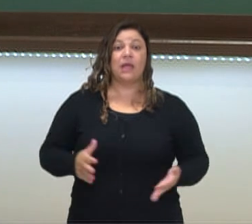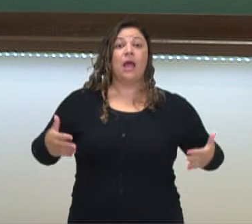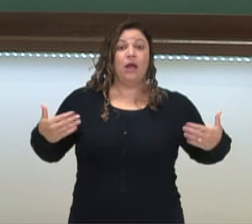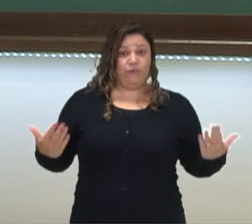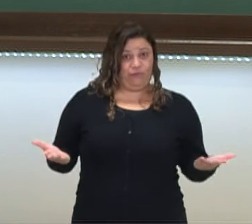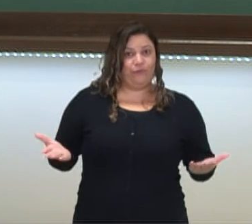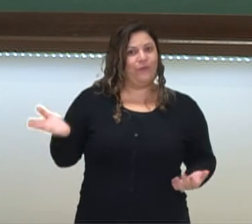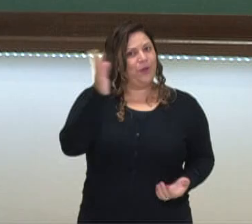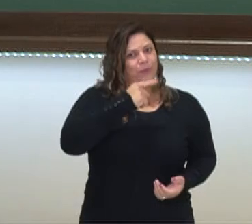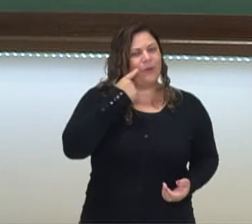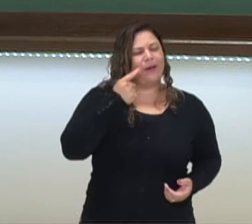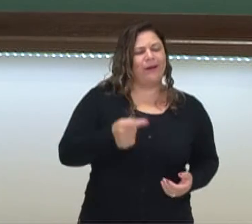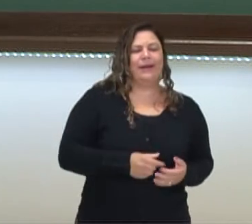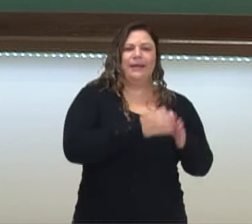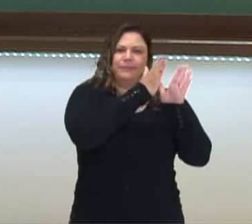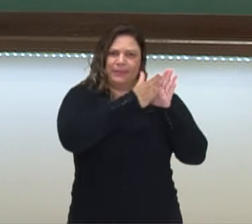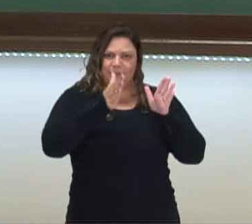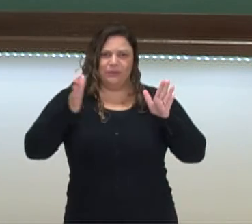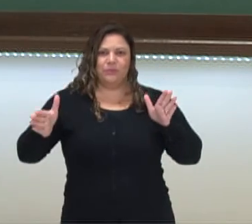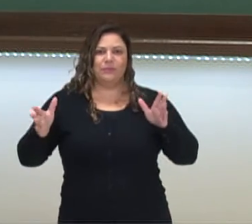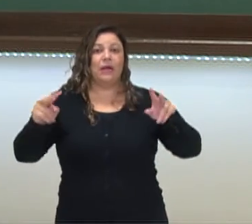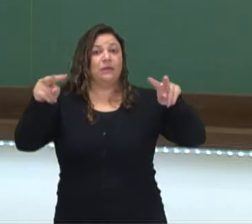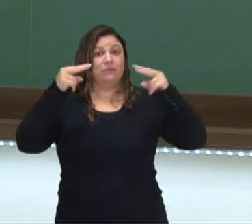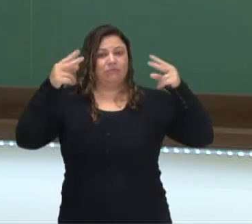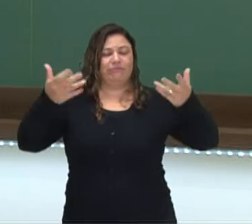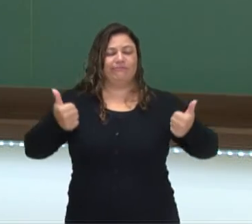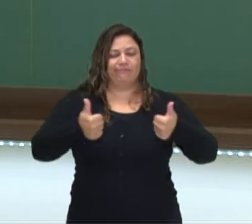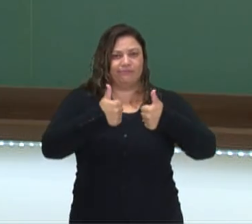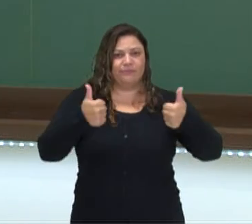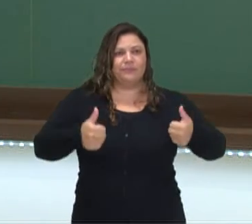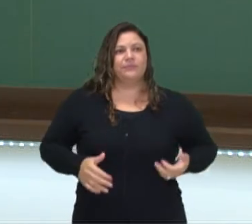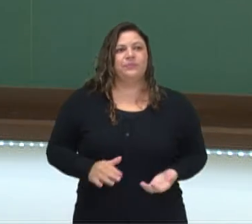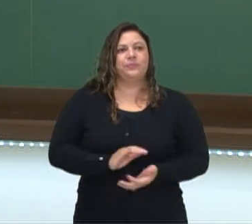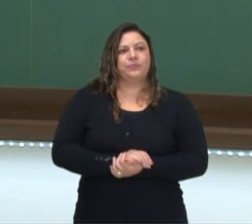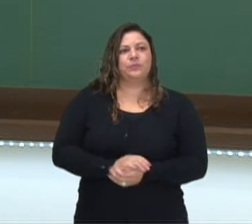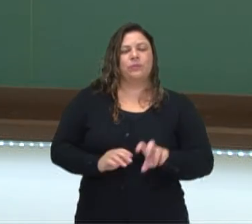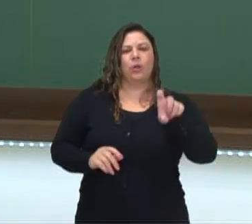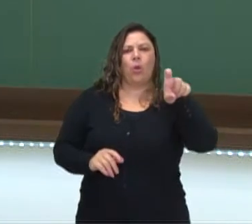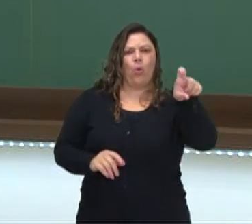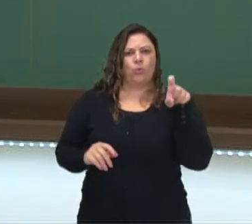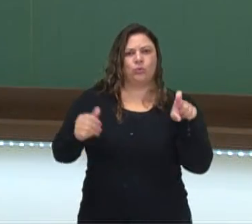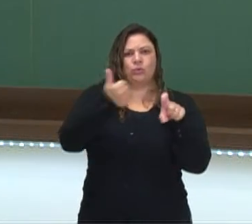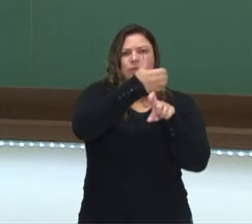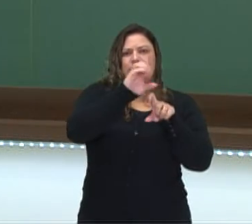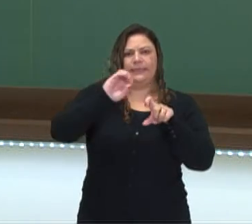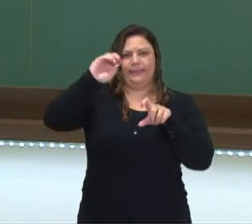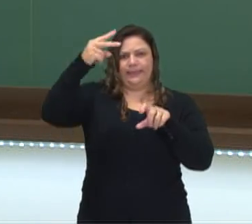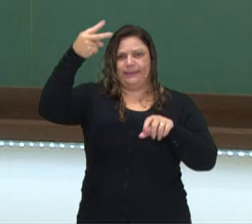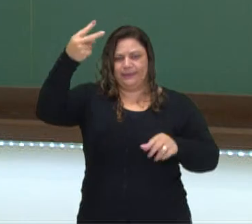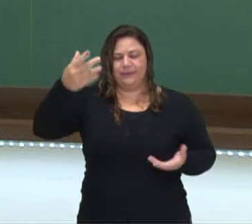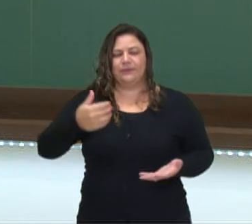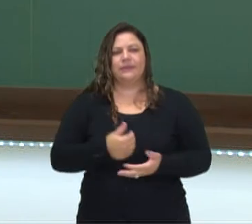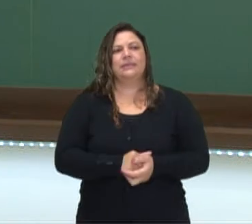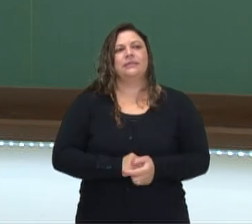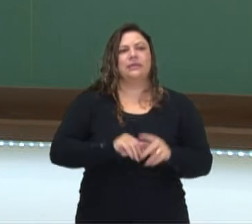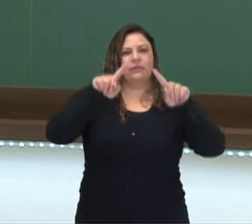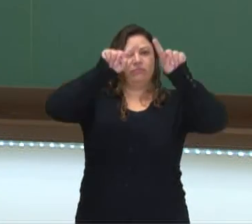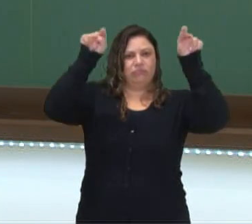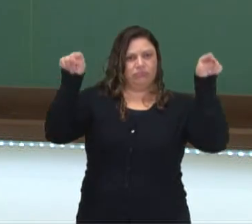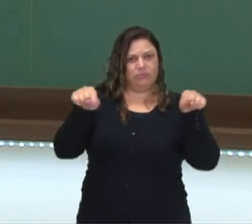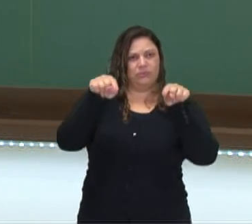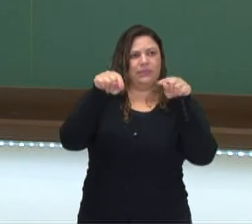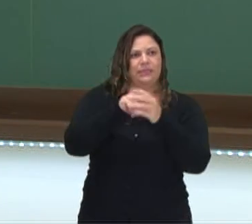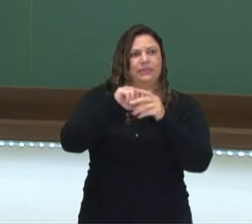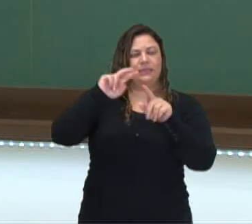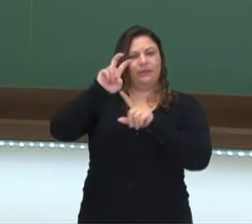Vamos lá, pessoal, parte por parte, dá uma olhada comigo. Ó, o x é 10 ao quadrado, então vai ficar 10 ao quadrado entre parênteses,